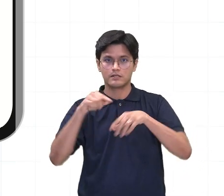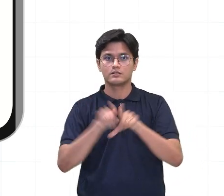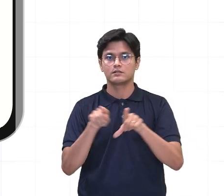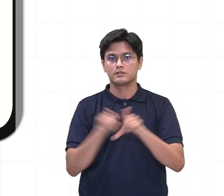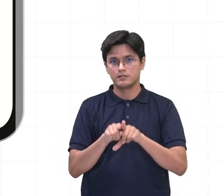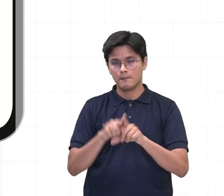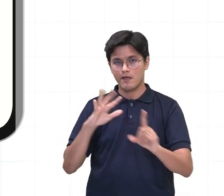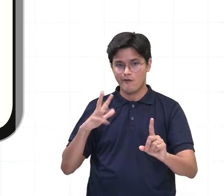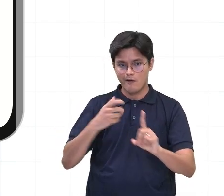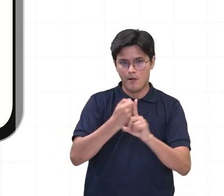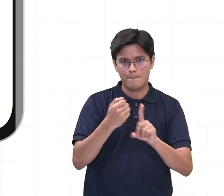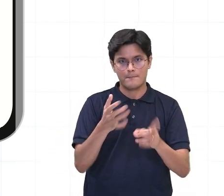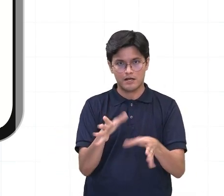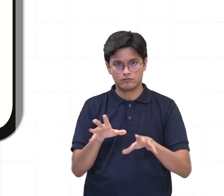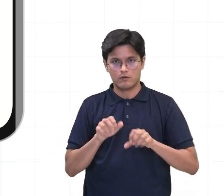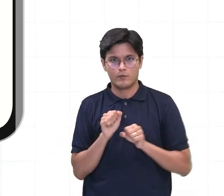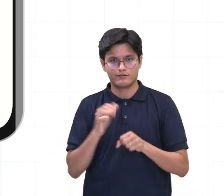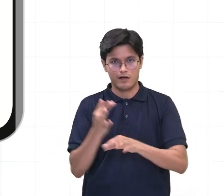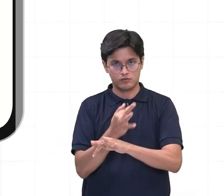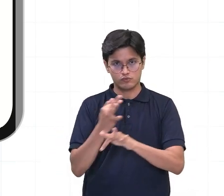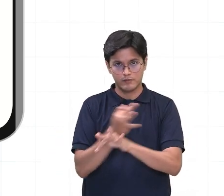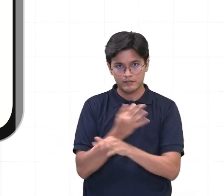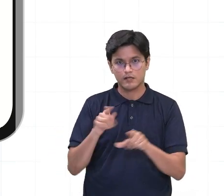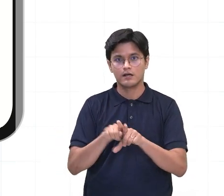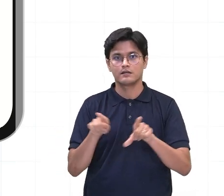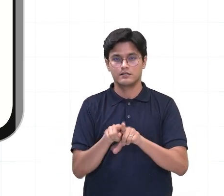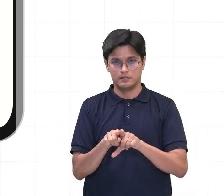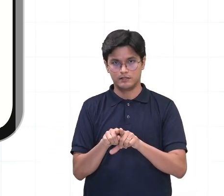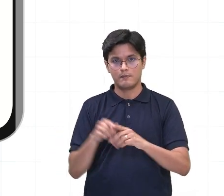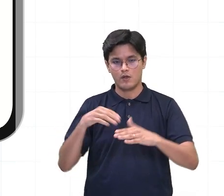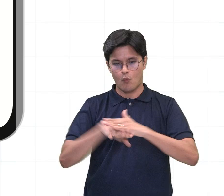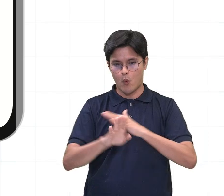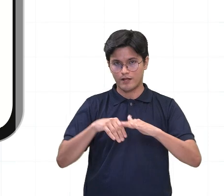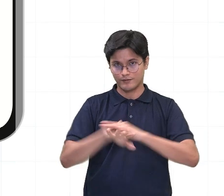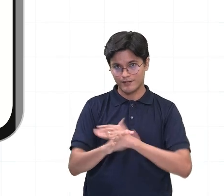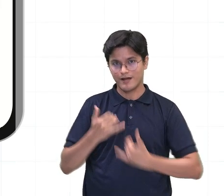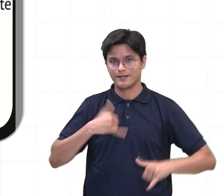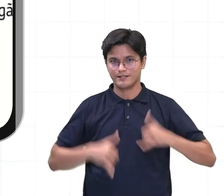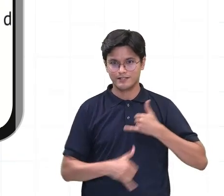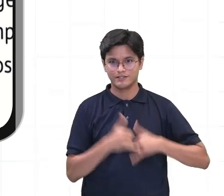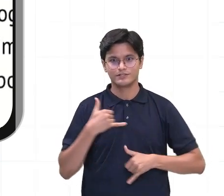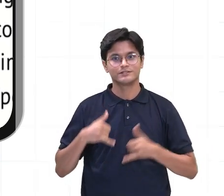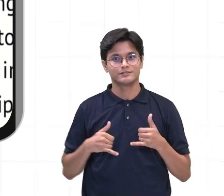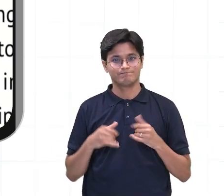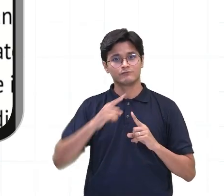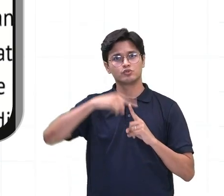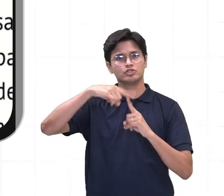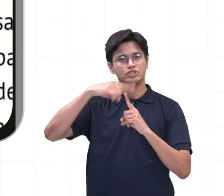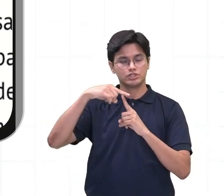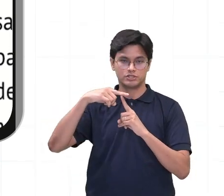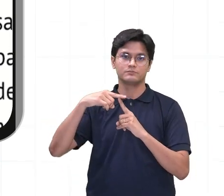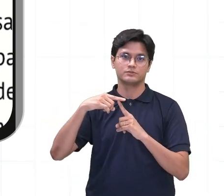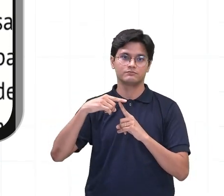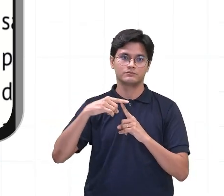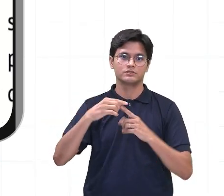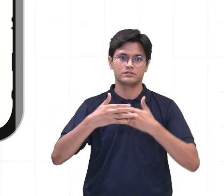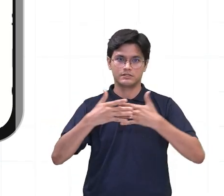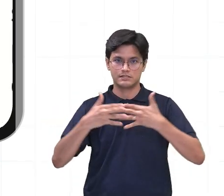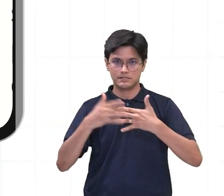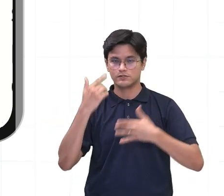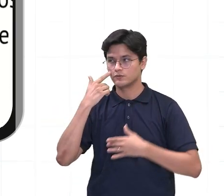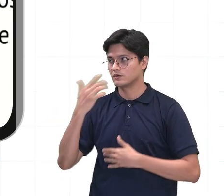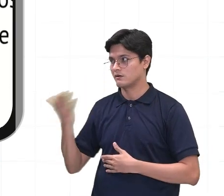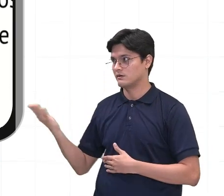impactos, reserva energética. Olha só, esse tipo de tecido aqui é bem interessante, ele está bem aqui, ó, tecido